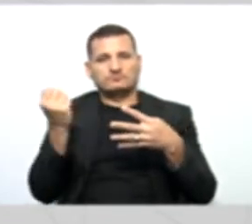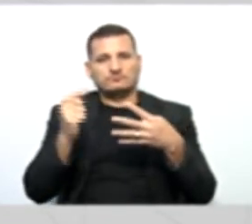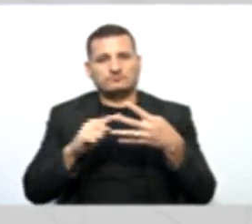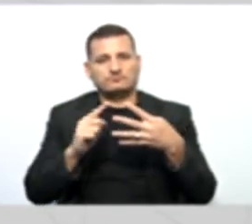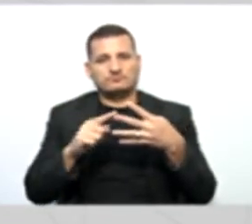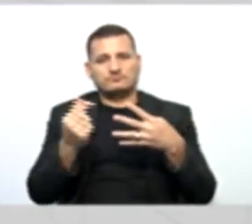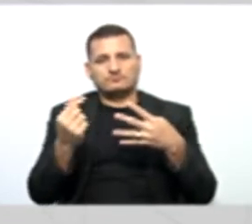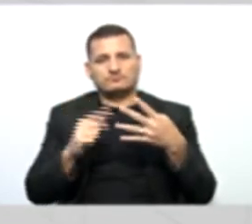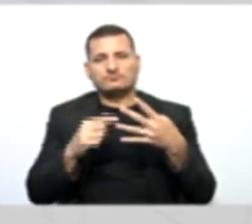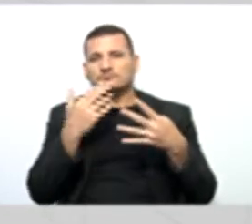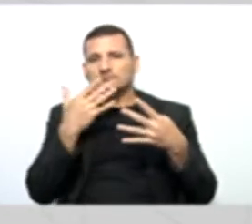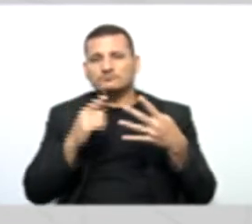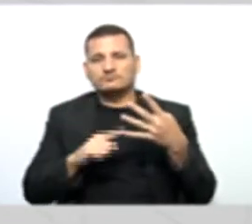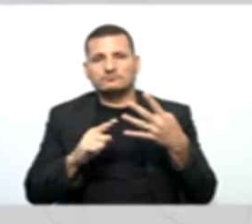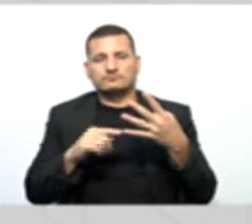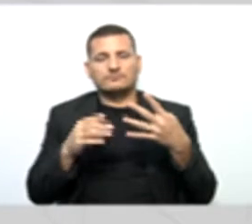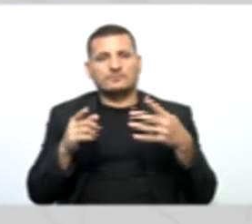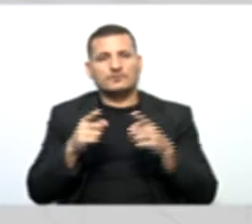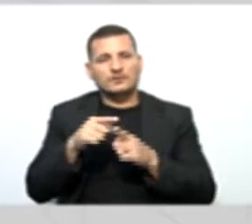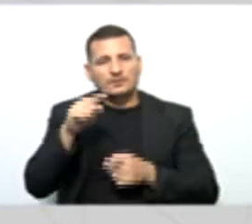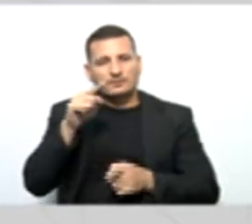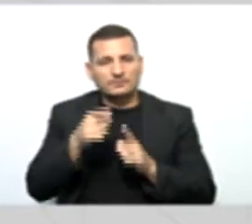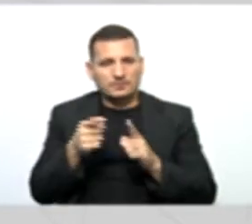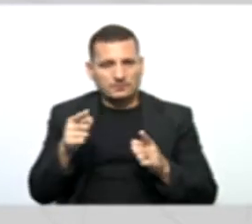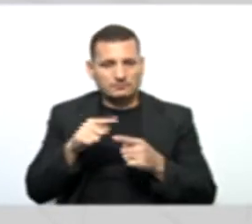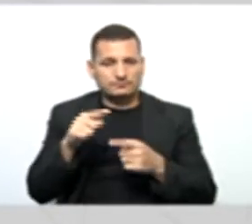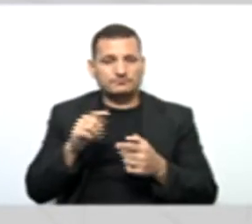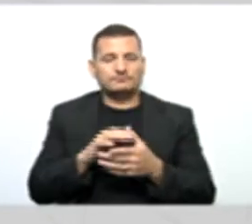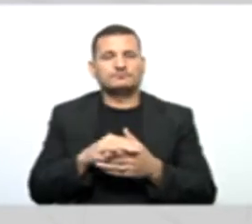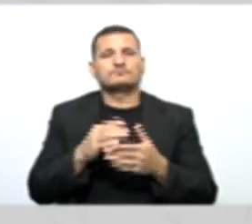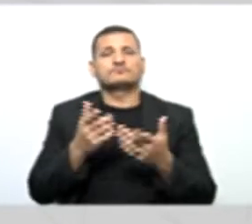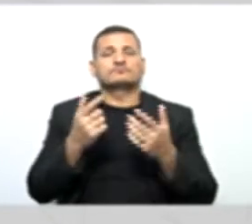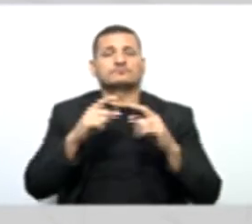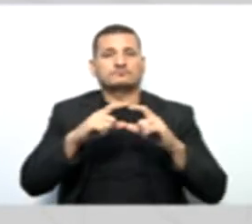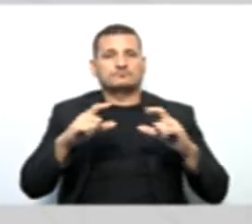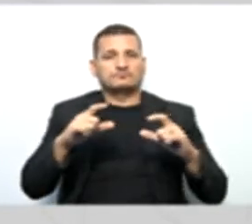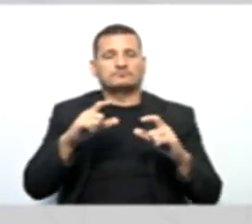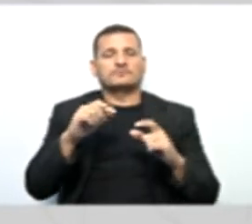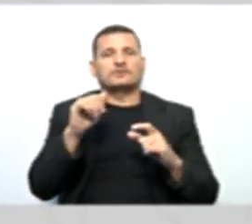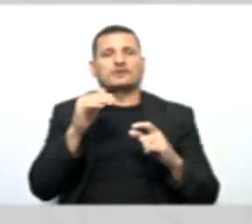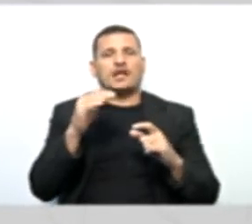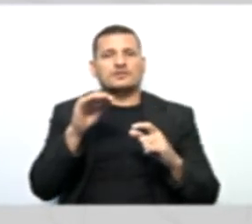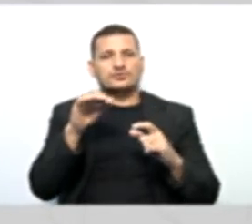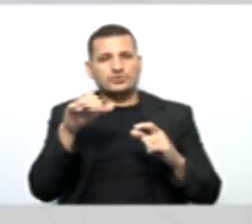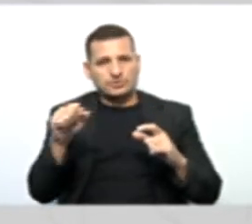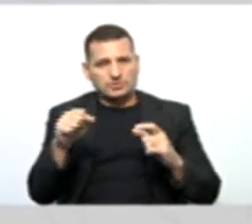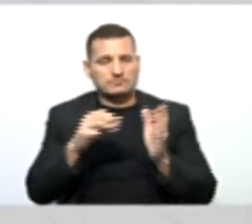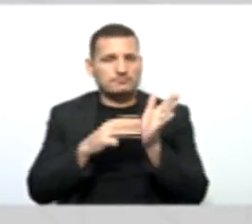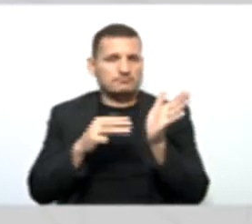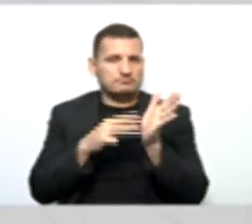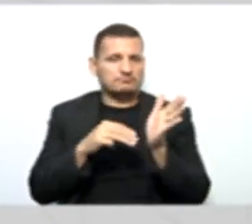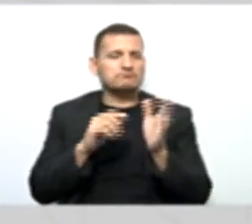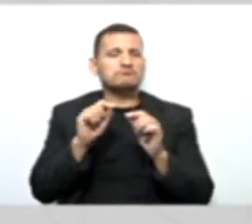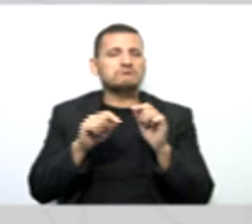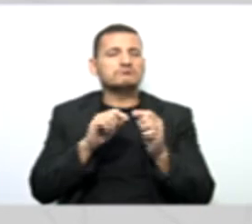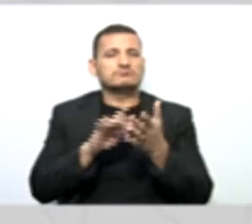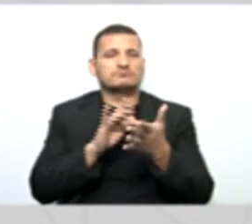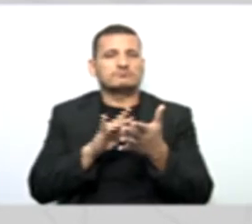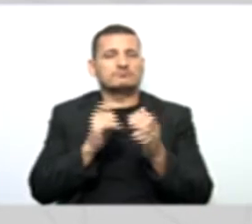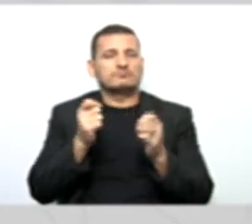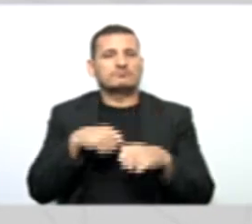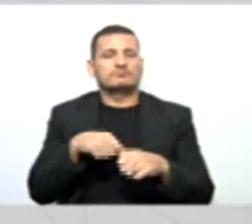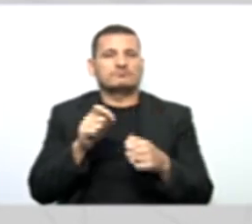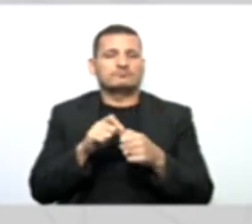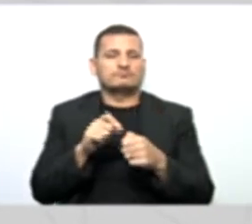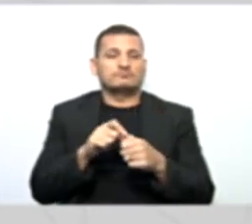Aproveitando aqui, vamos criar possíveis ações que todo smartphone tem. lembram em algumas, nós podemos